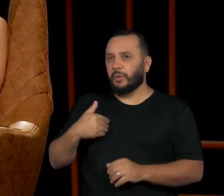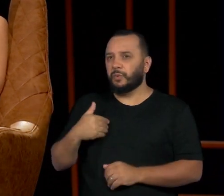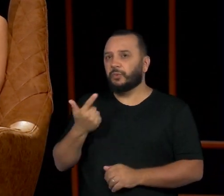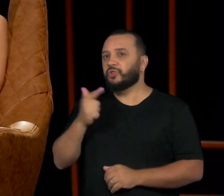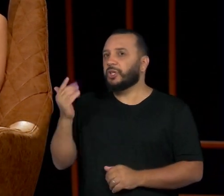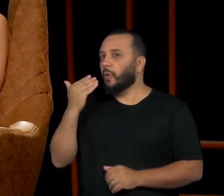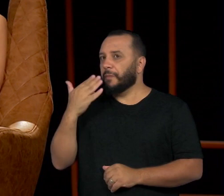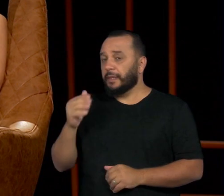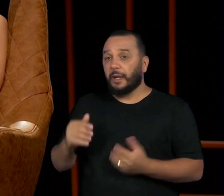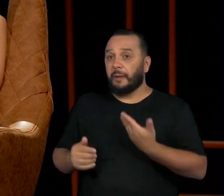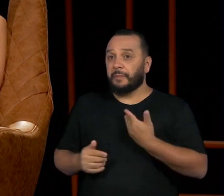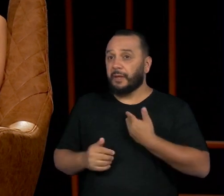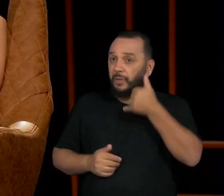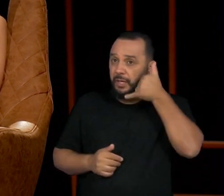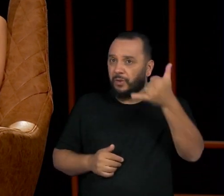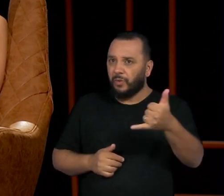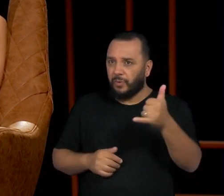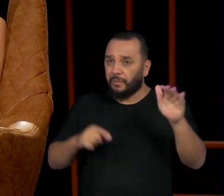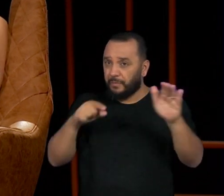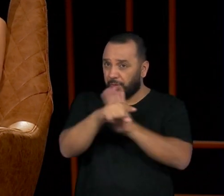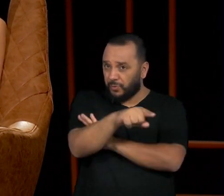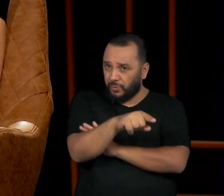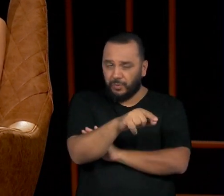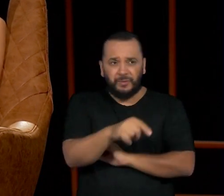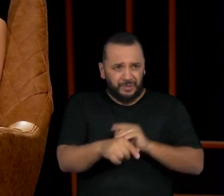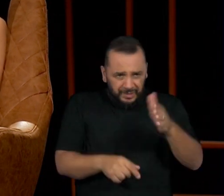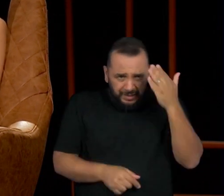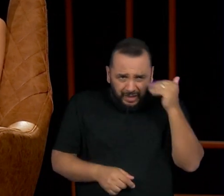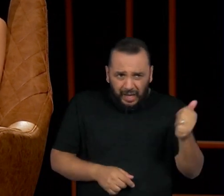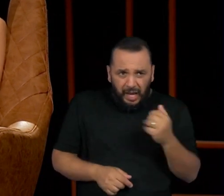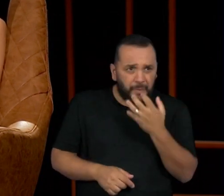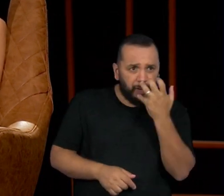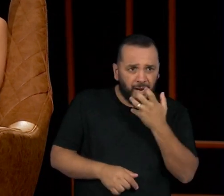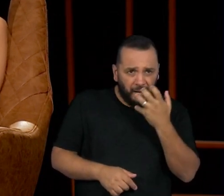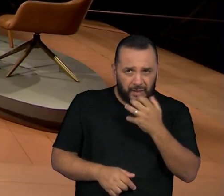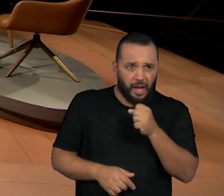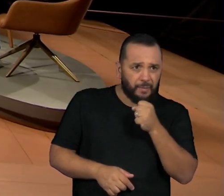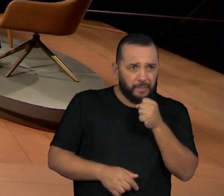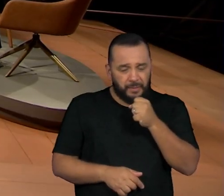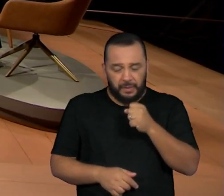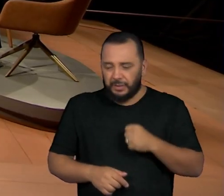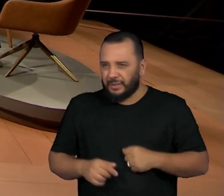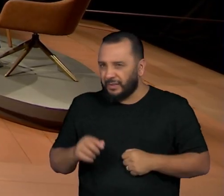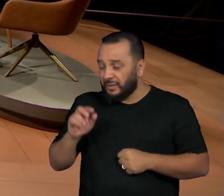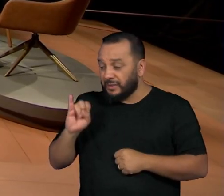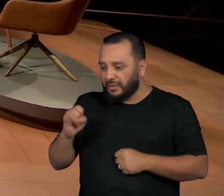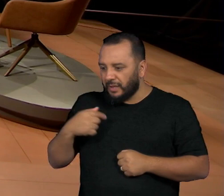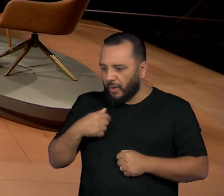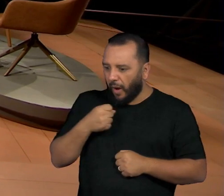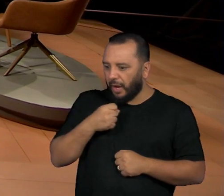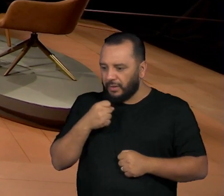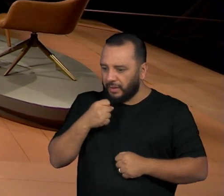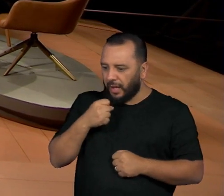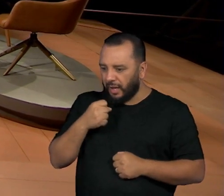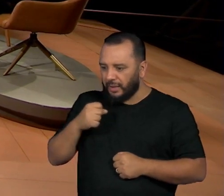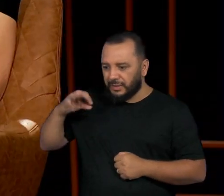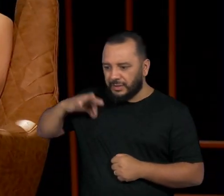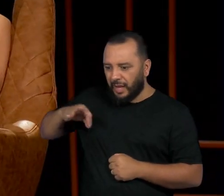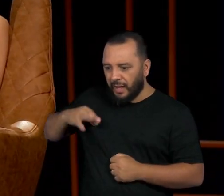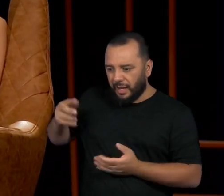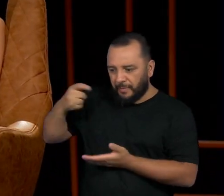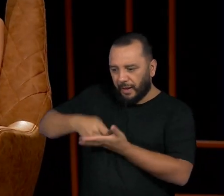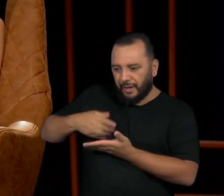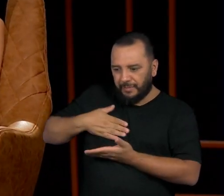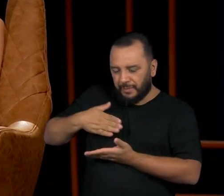cantar? E eu pensei assim, se eu aprender a cantar, eu vou poder comer. Então, ele passa no pensionato